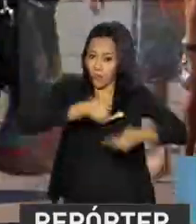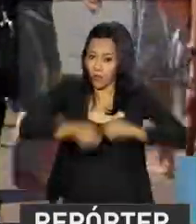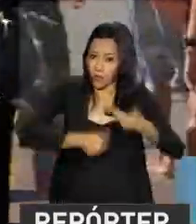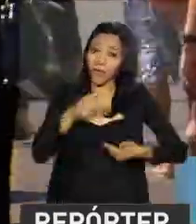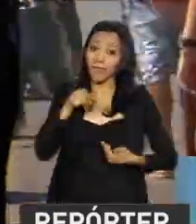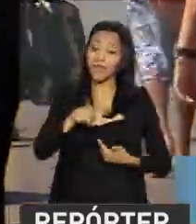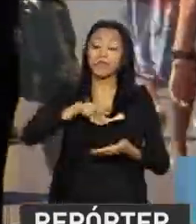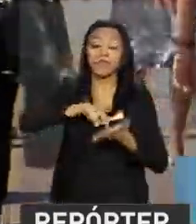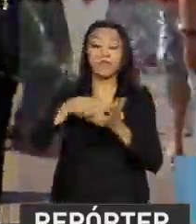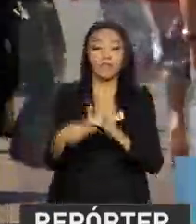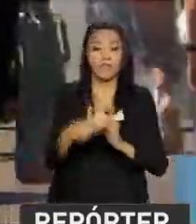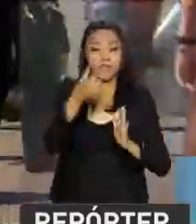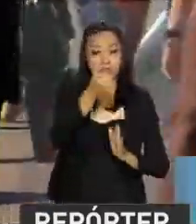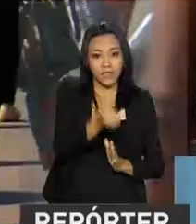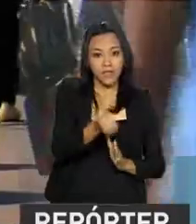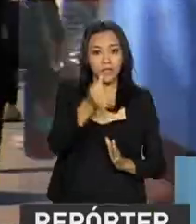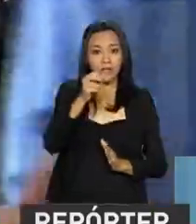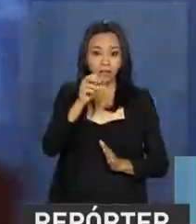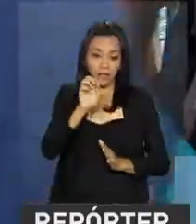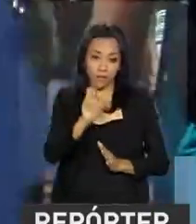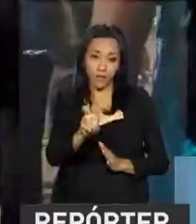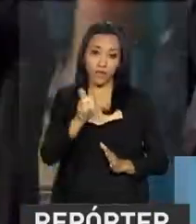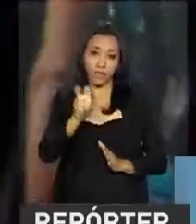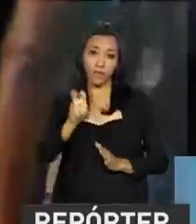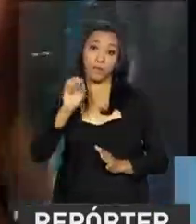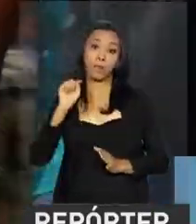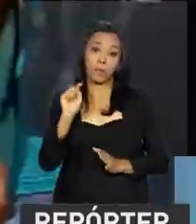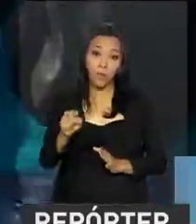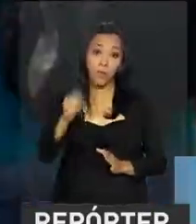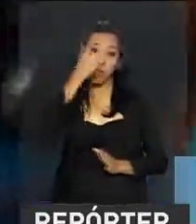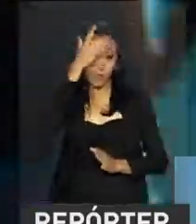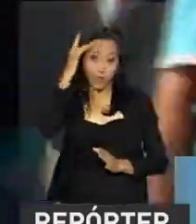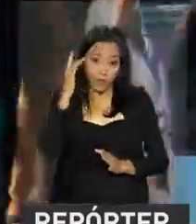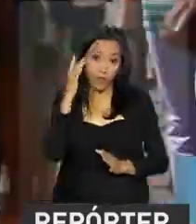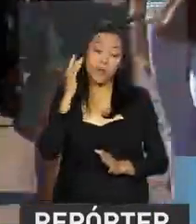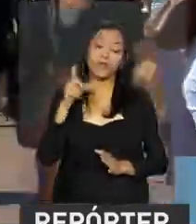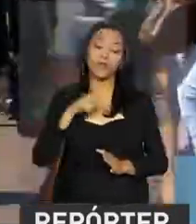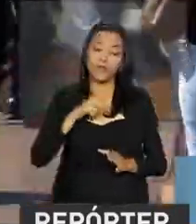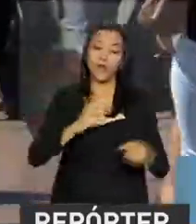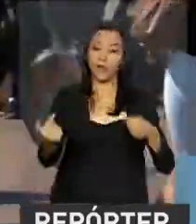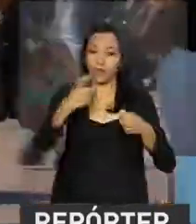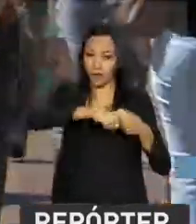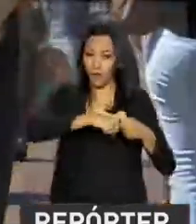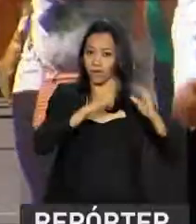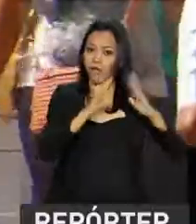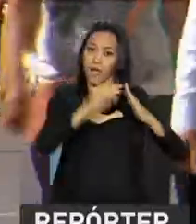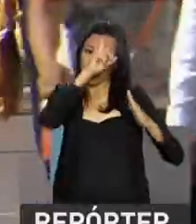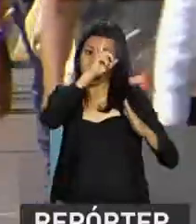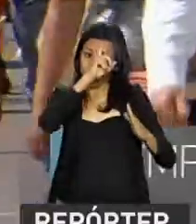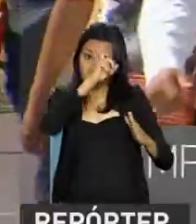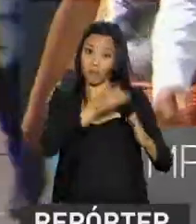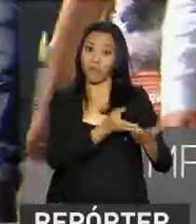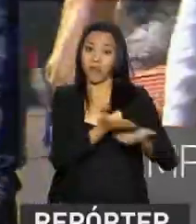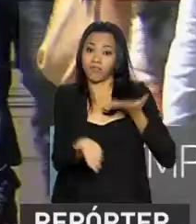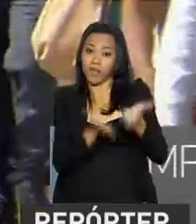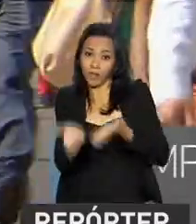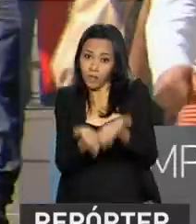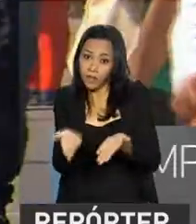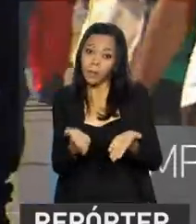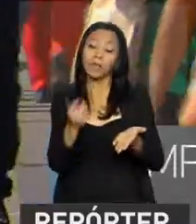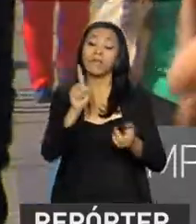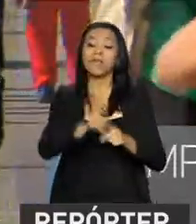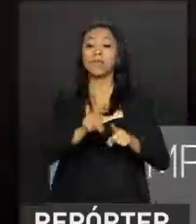a 655 mil pacientes vinculados a algum serviço de saúde pública. Também caiu o tempo